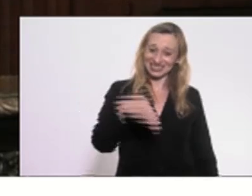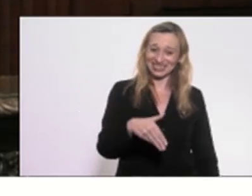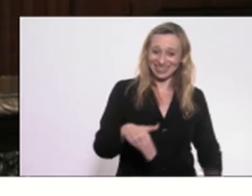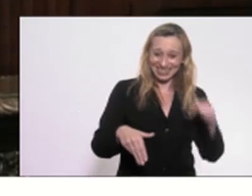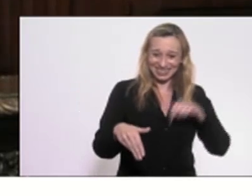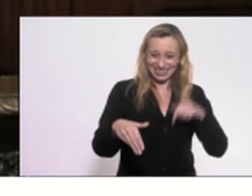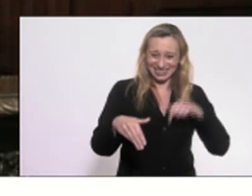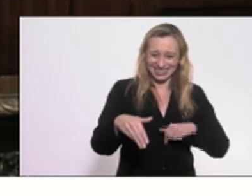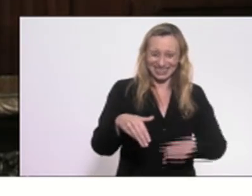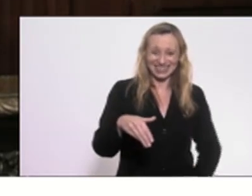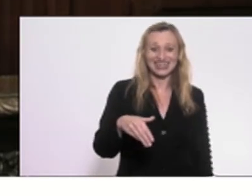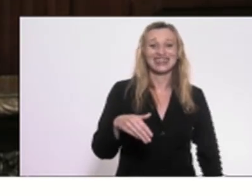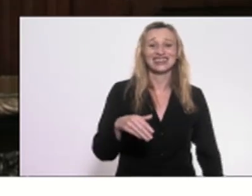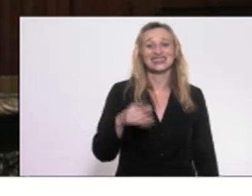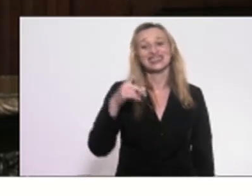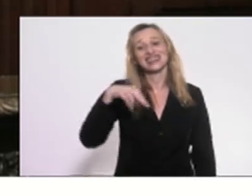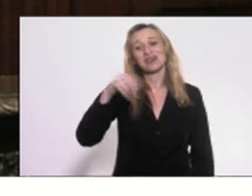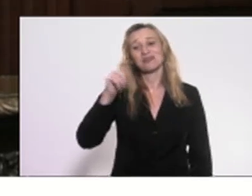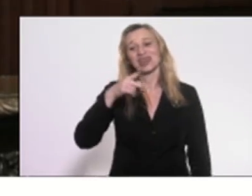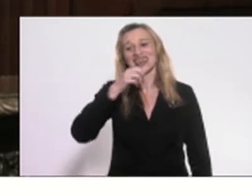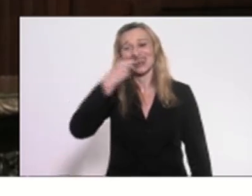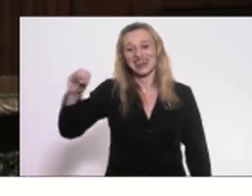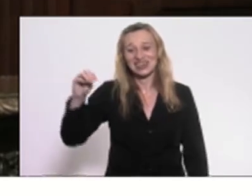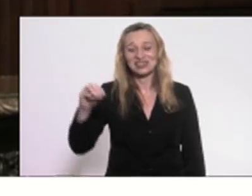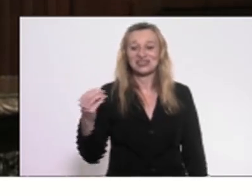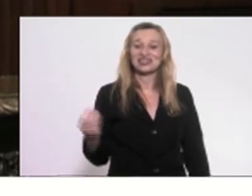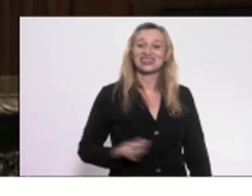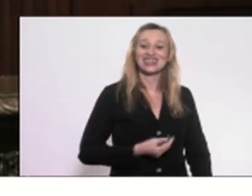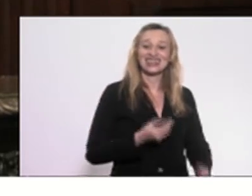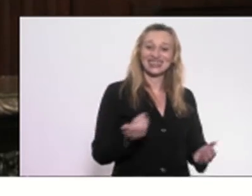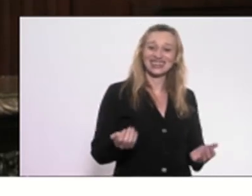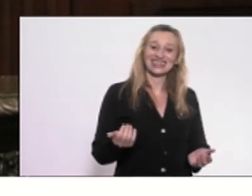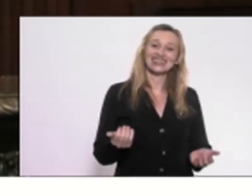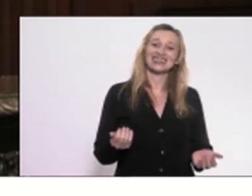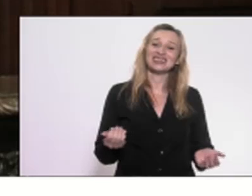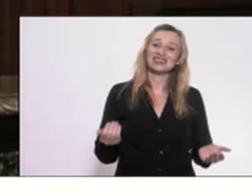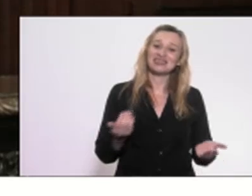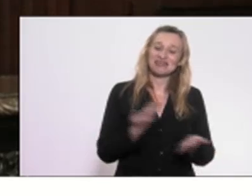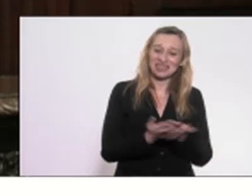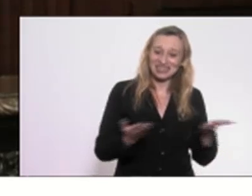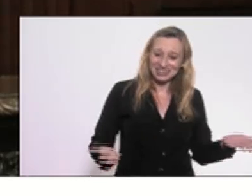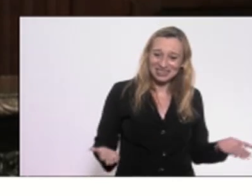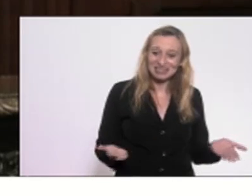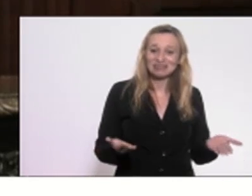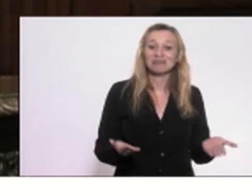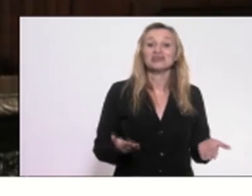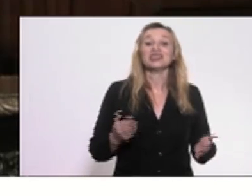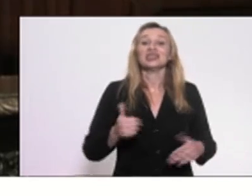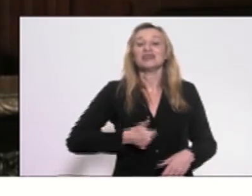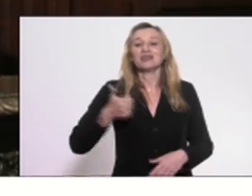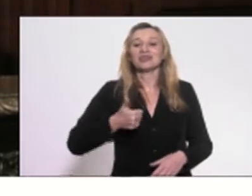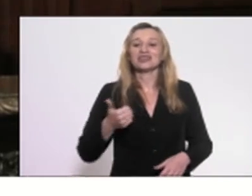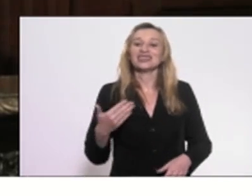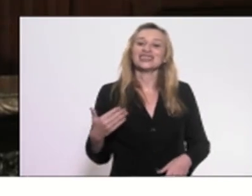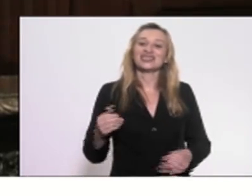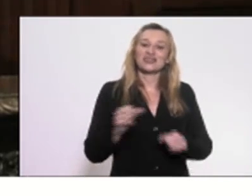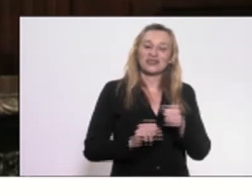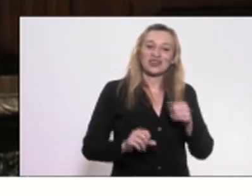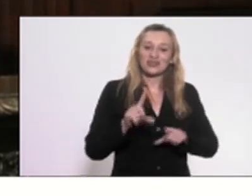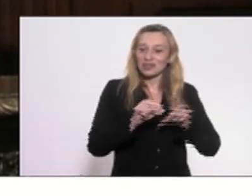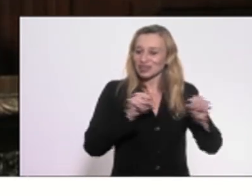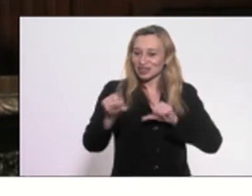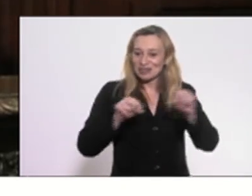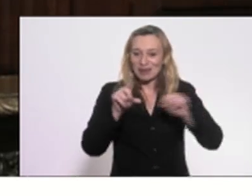e Napoleão caiu, a primeira coisa que ele fez foi chamar os intelectuais, os